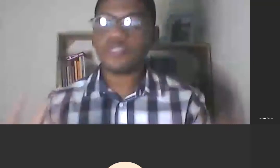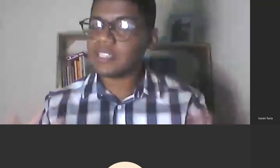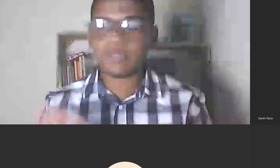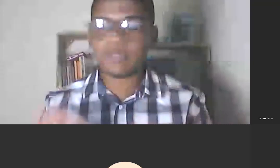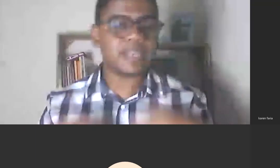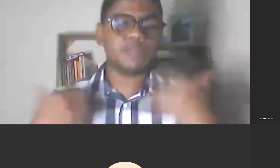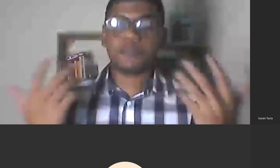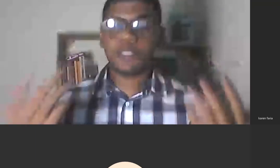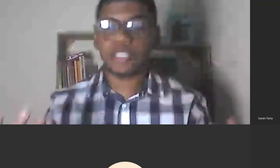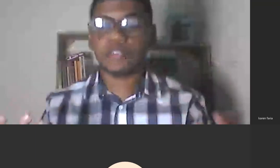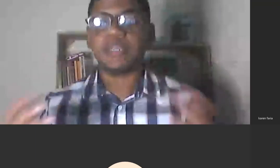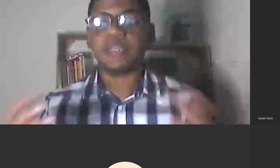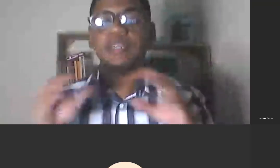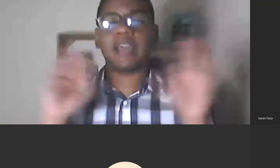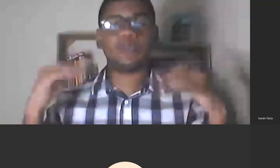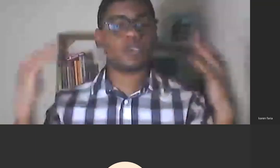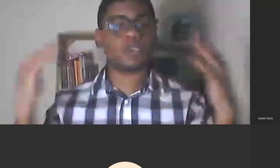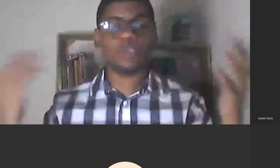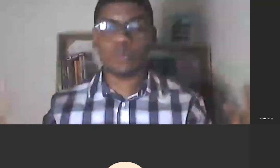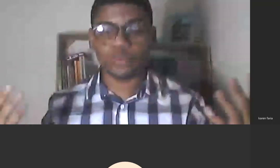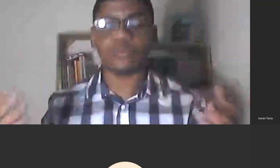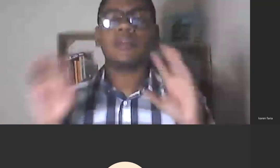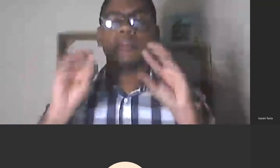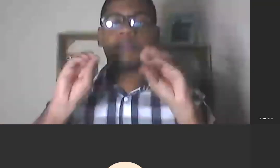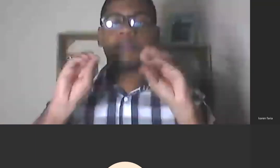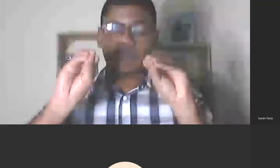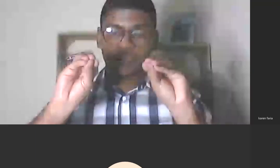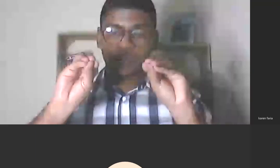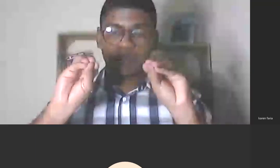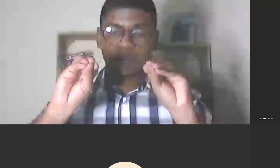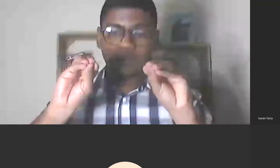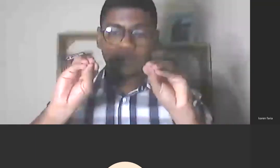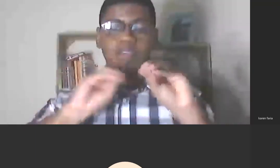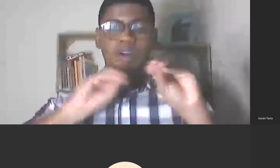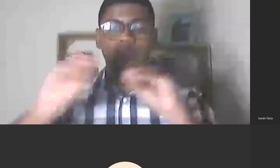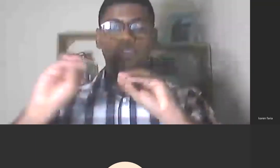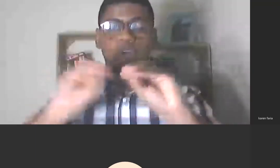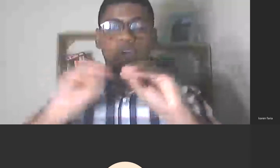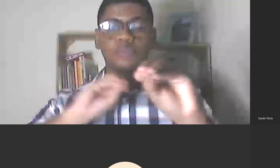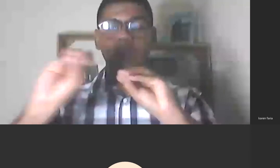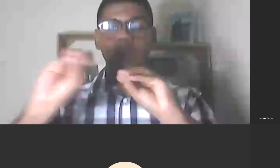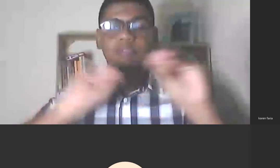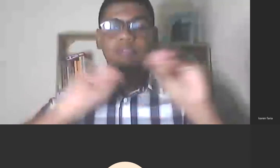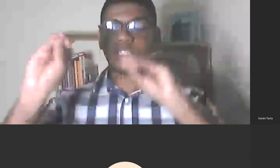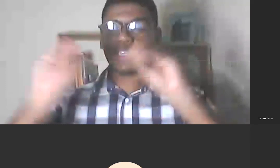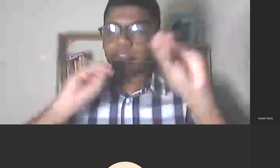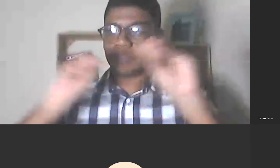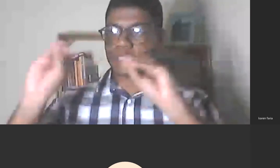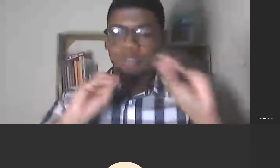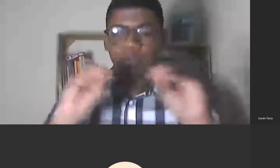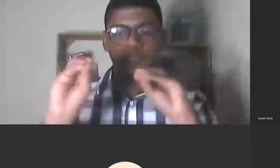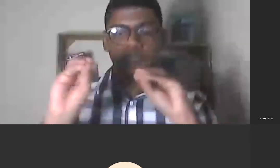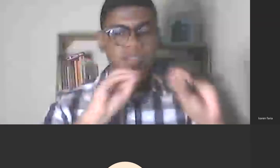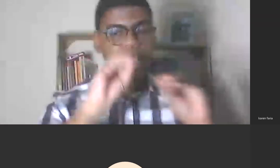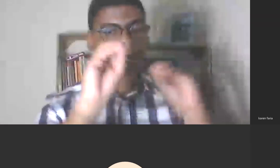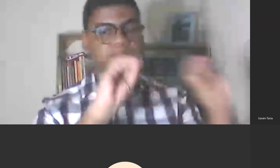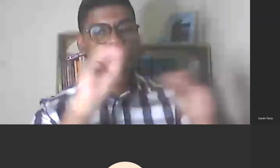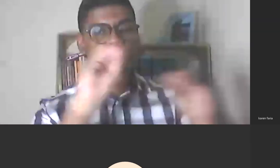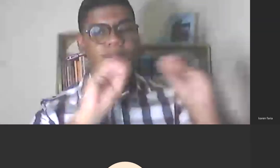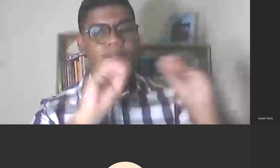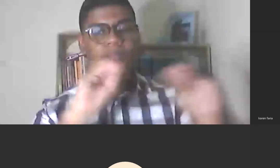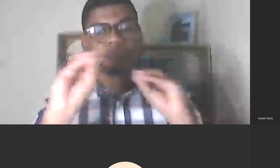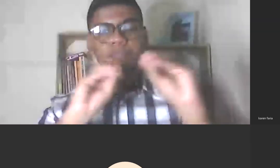Se eu estou só simplesmente me despedindo e mandando beijo para todo mundo, pego as duas mãos e, ó, jogo na direção das